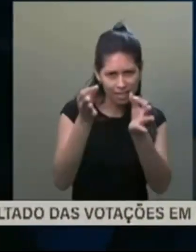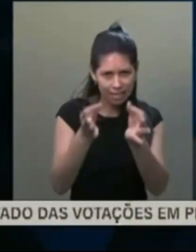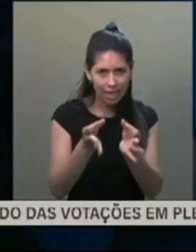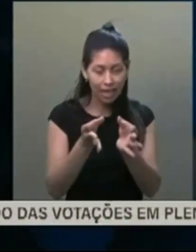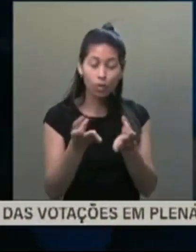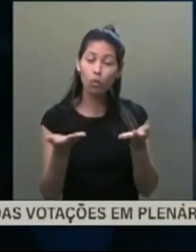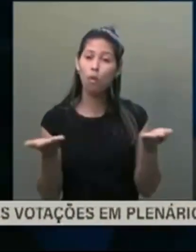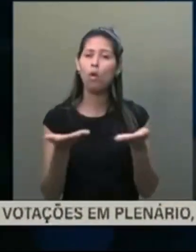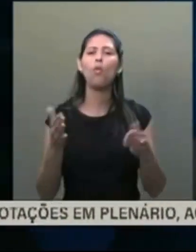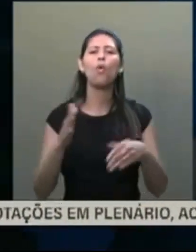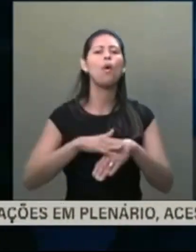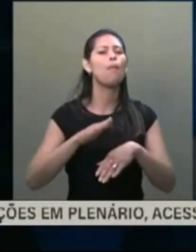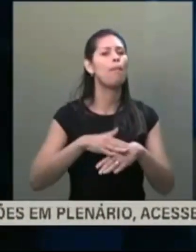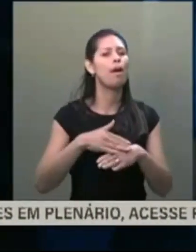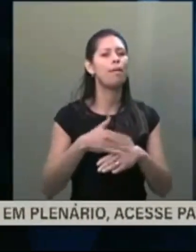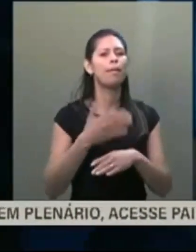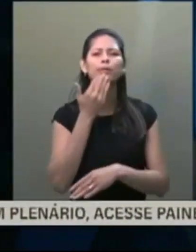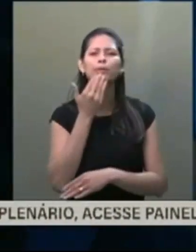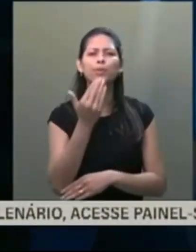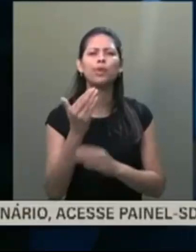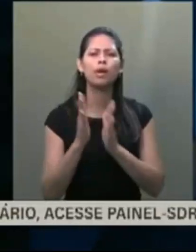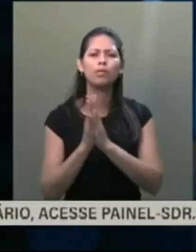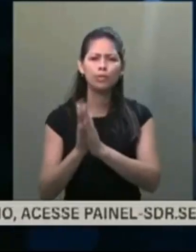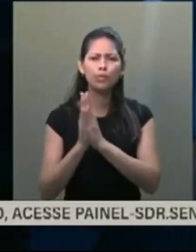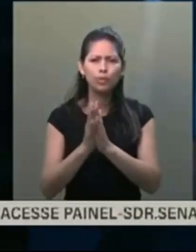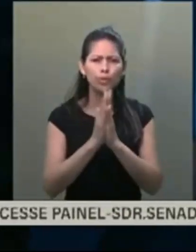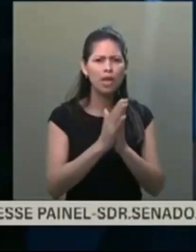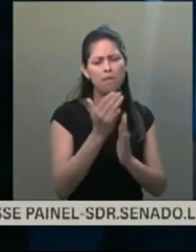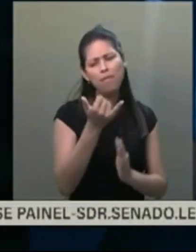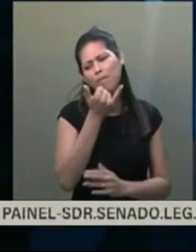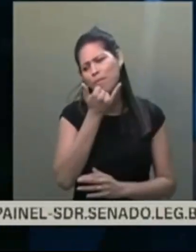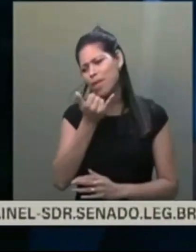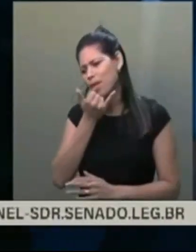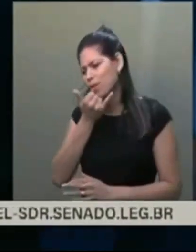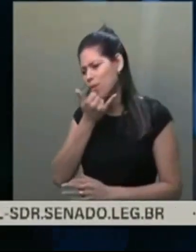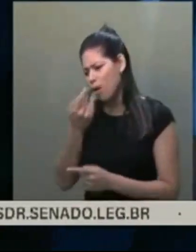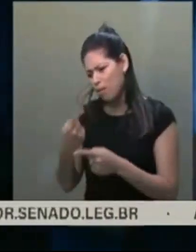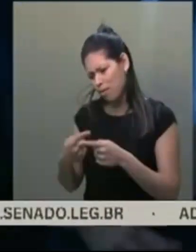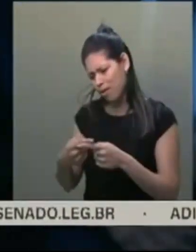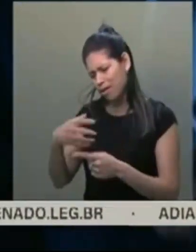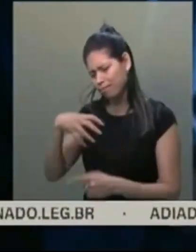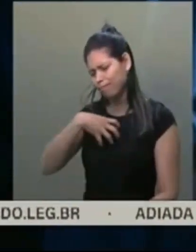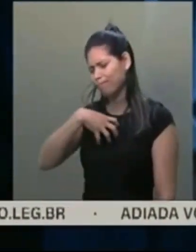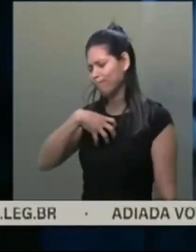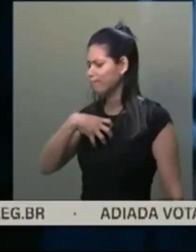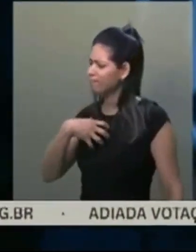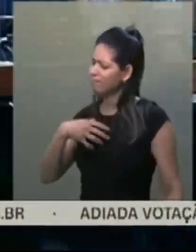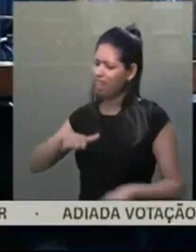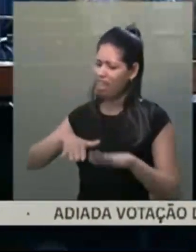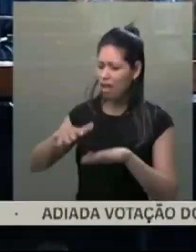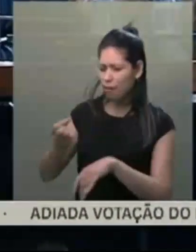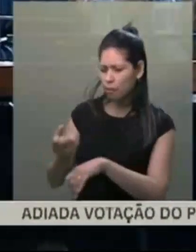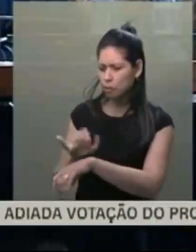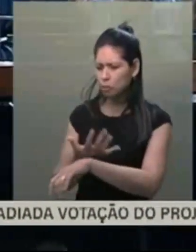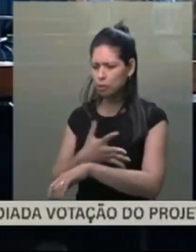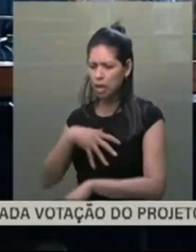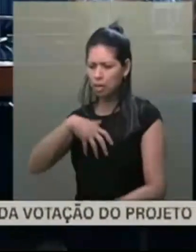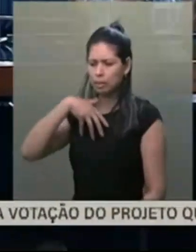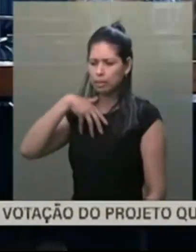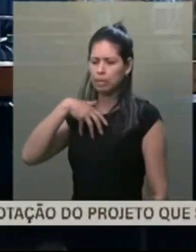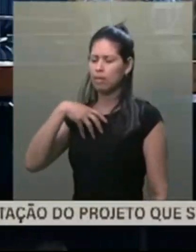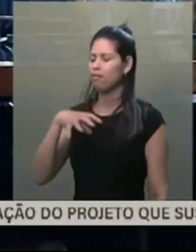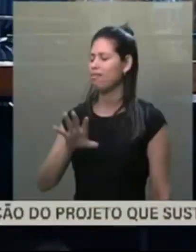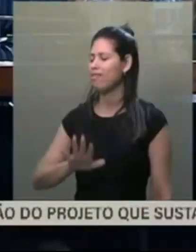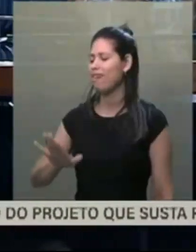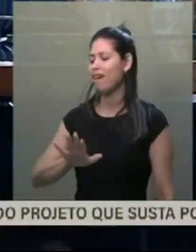apelo. Me perdoem se eu estou me deixando levar, talvez, pela emoção, mas isso é muito sério.